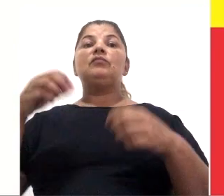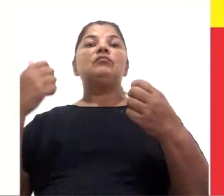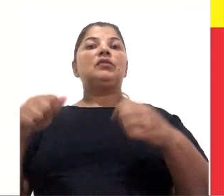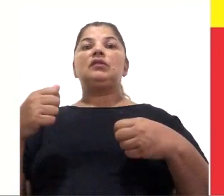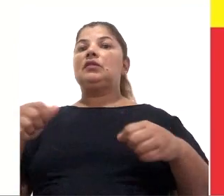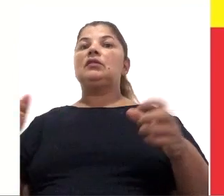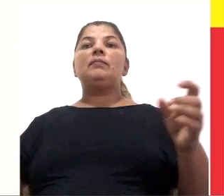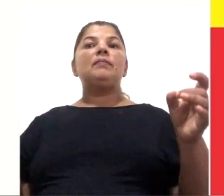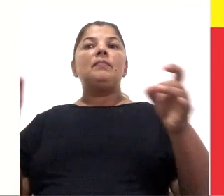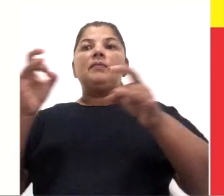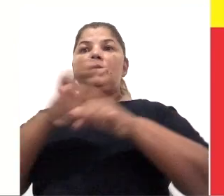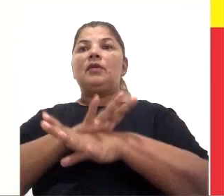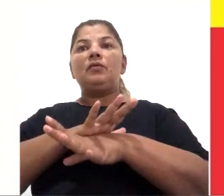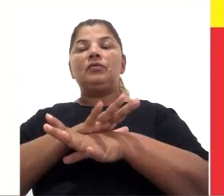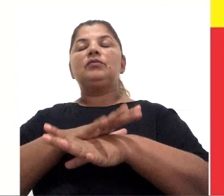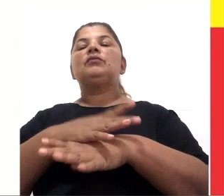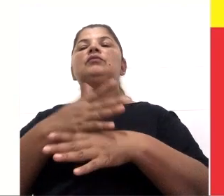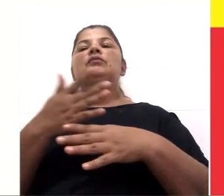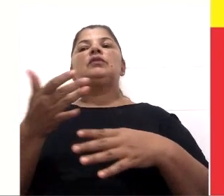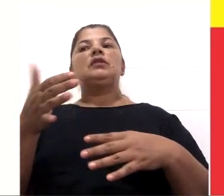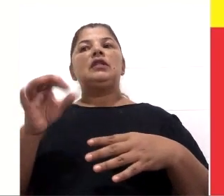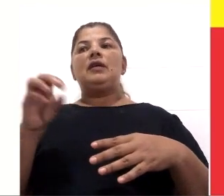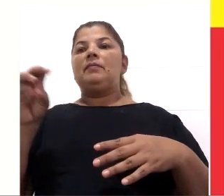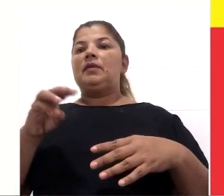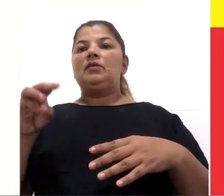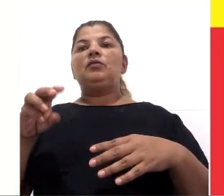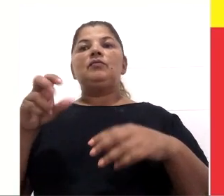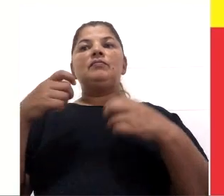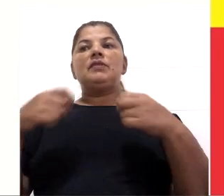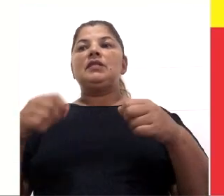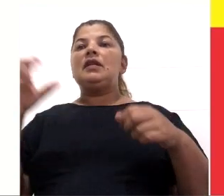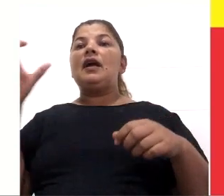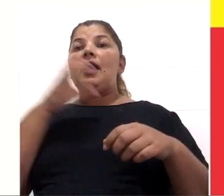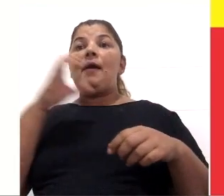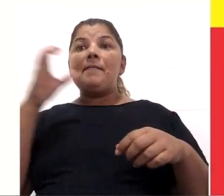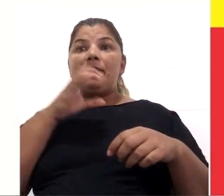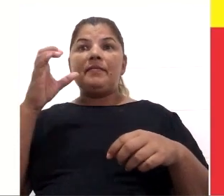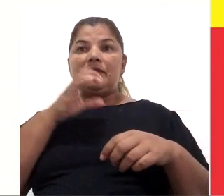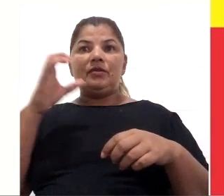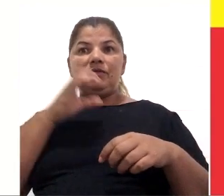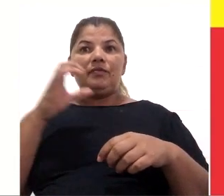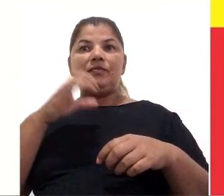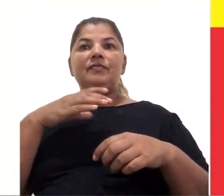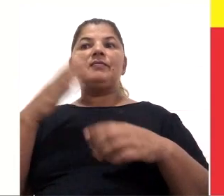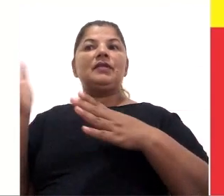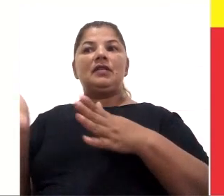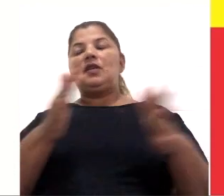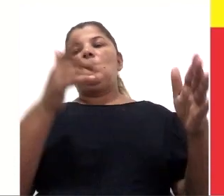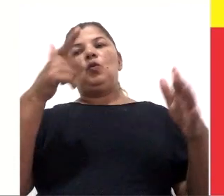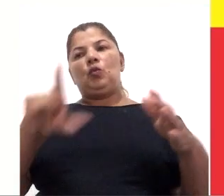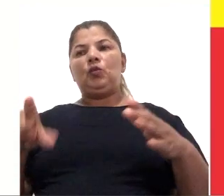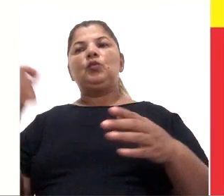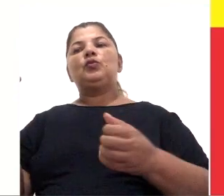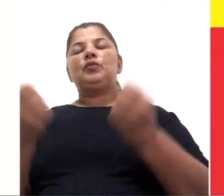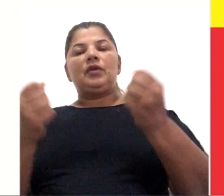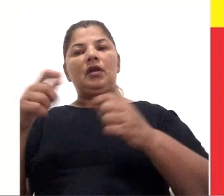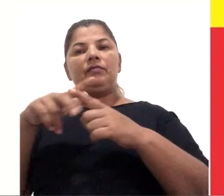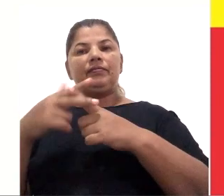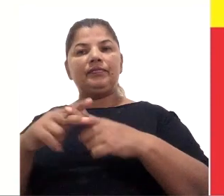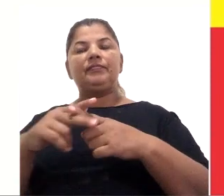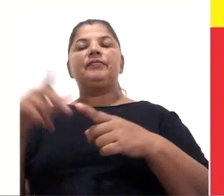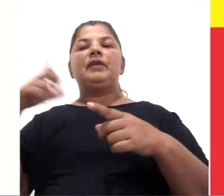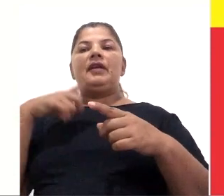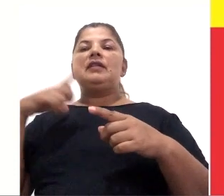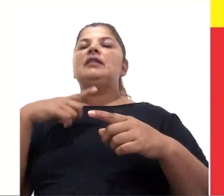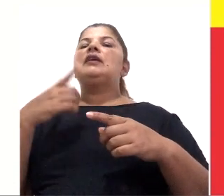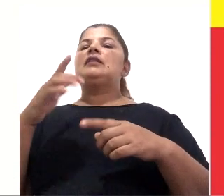minutinhos ele tem que ser produzido. Então ele vai ser produzido em 10 minutos, tem que ser rápido para a gente dar espaço para produzir outro. Então a gente não pode perder tempo.